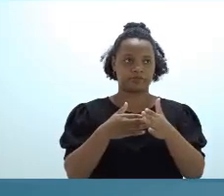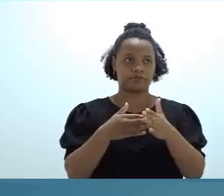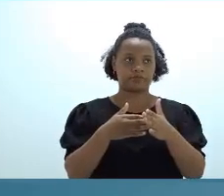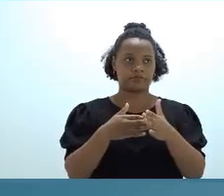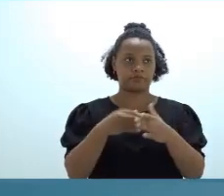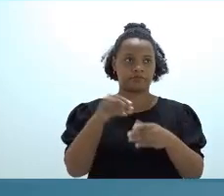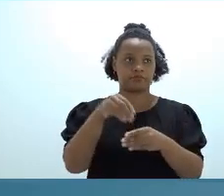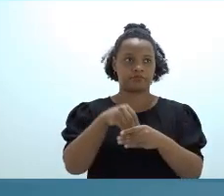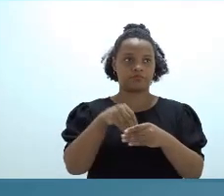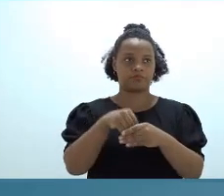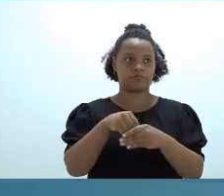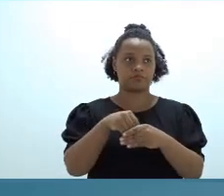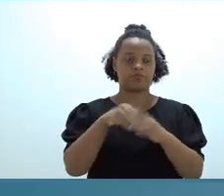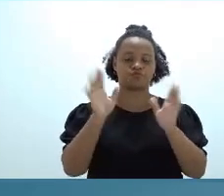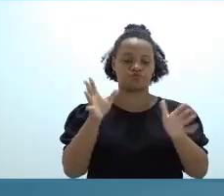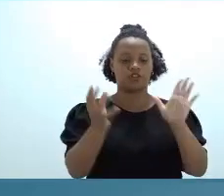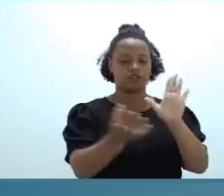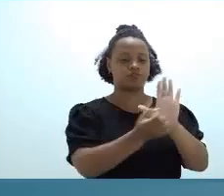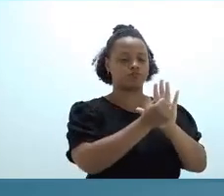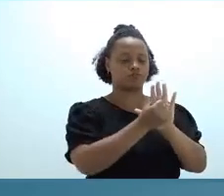registrado,